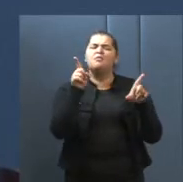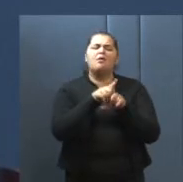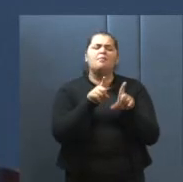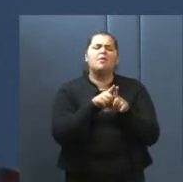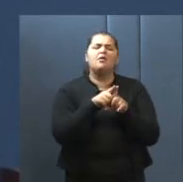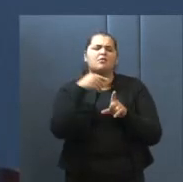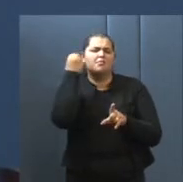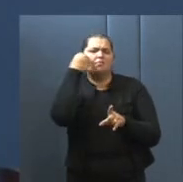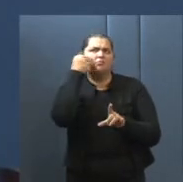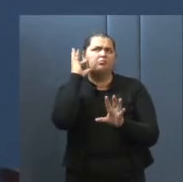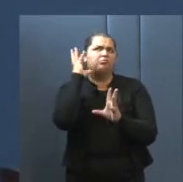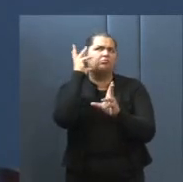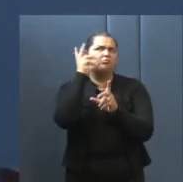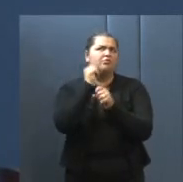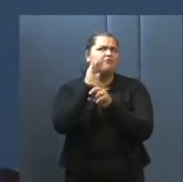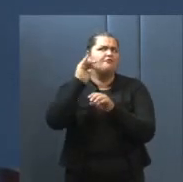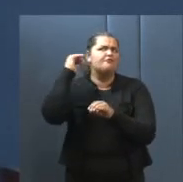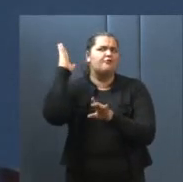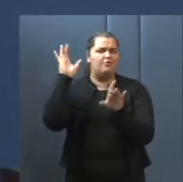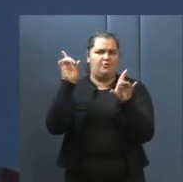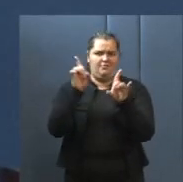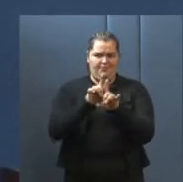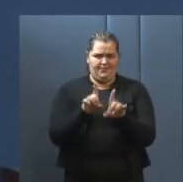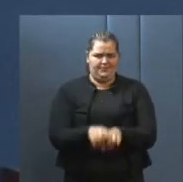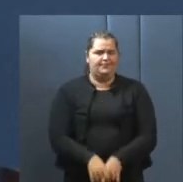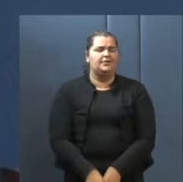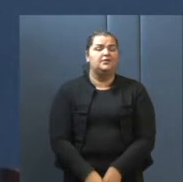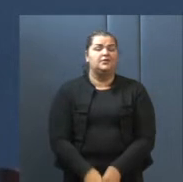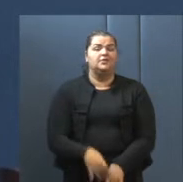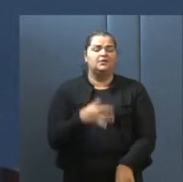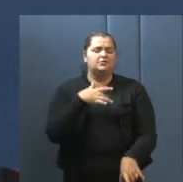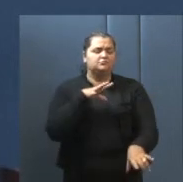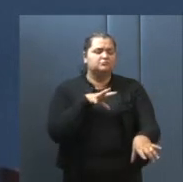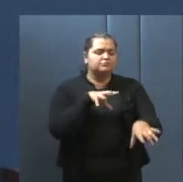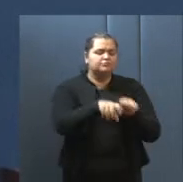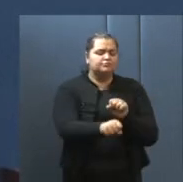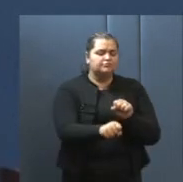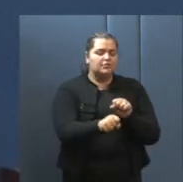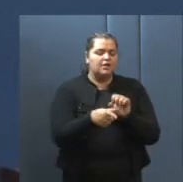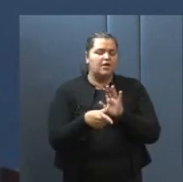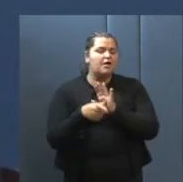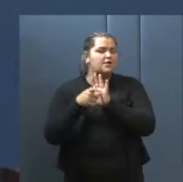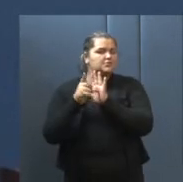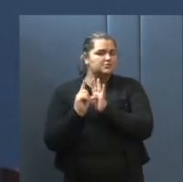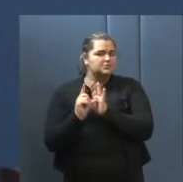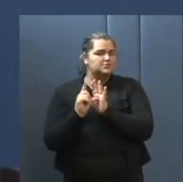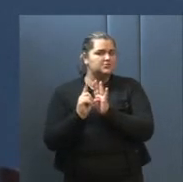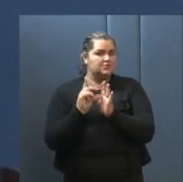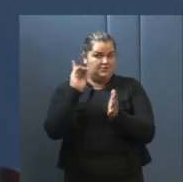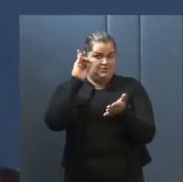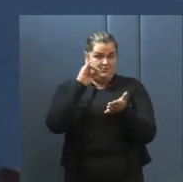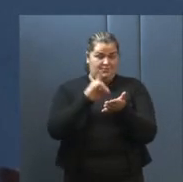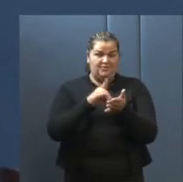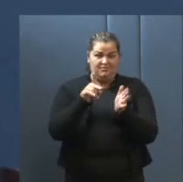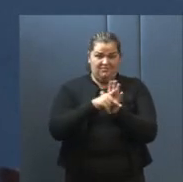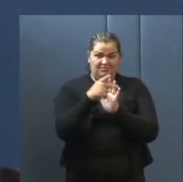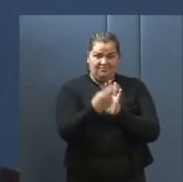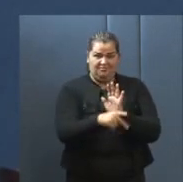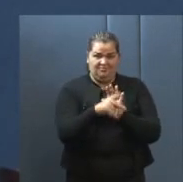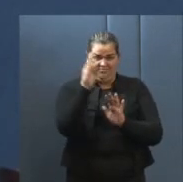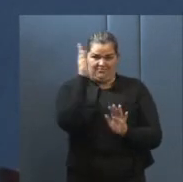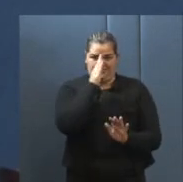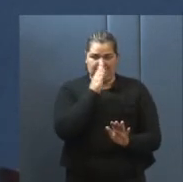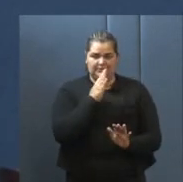nossa experiência externa, passando pela formação do portfólio anterior e atual do Brasil e